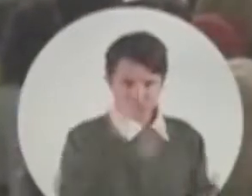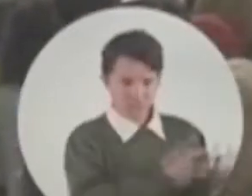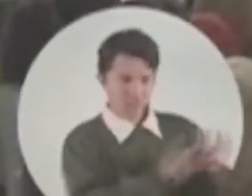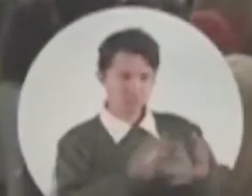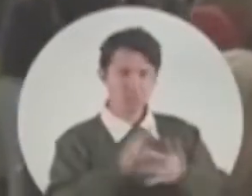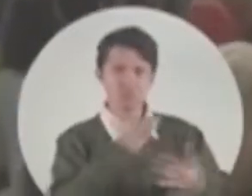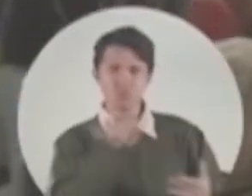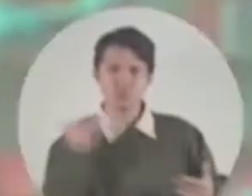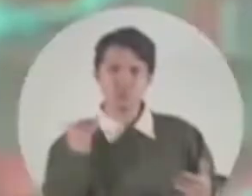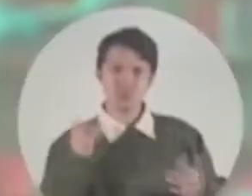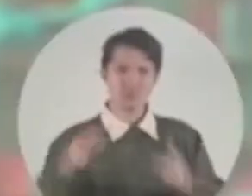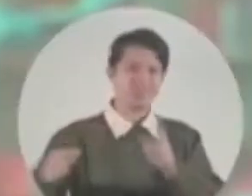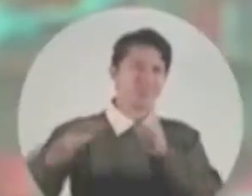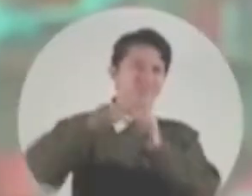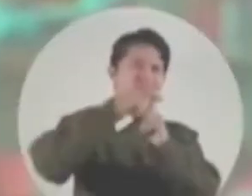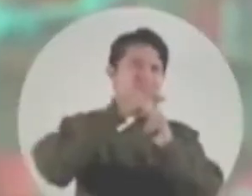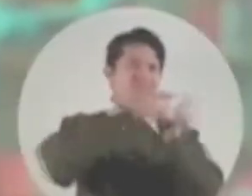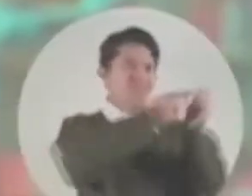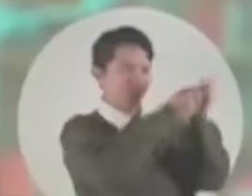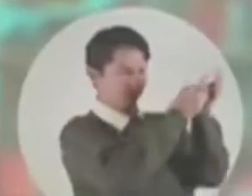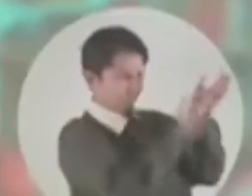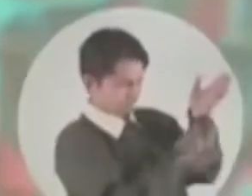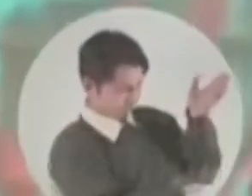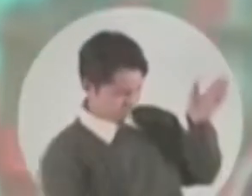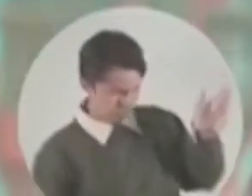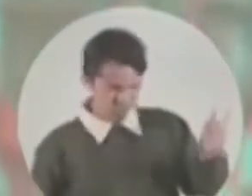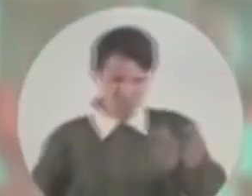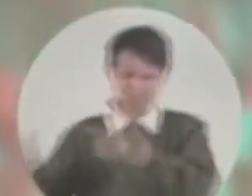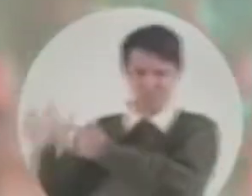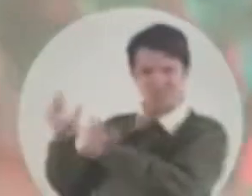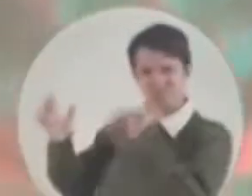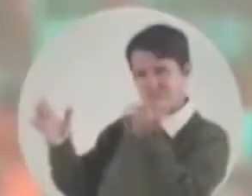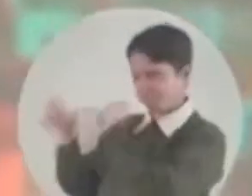morrer crucificado na cidade de Jerusalém.